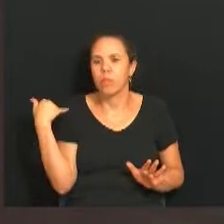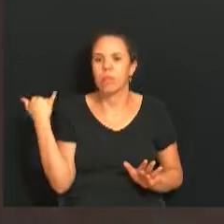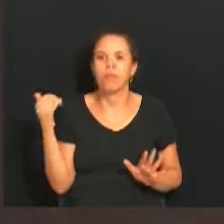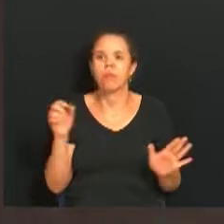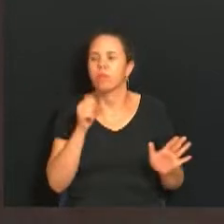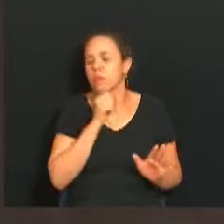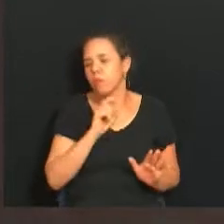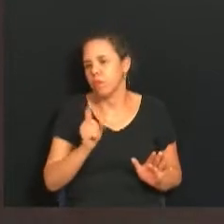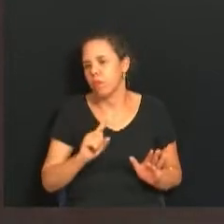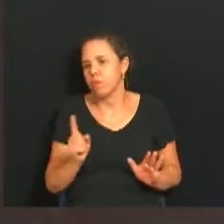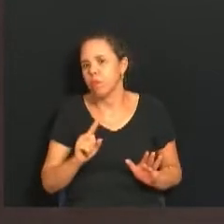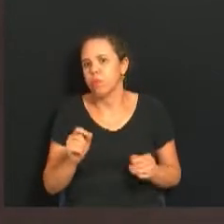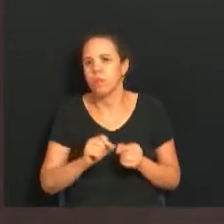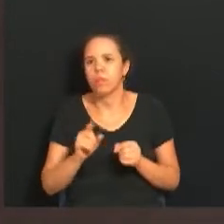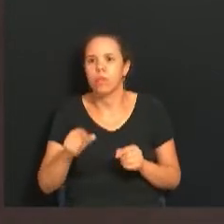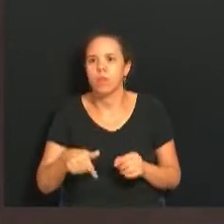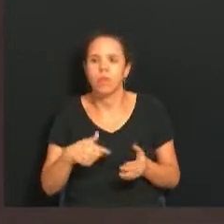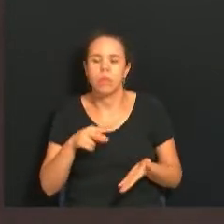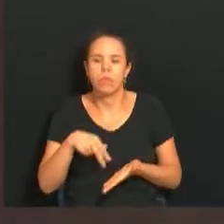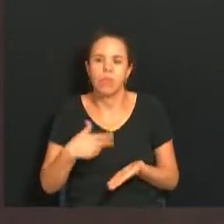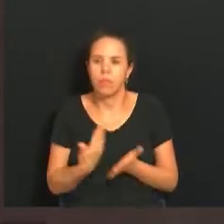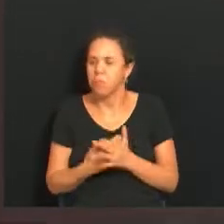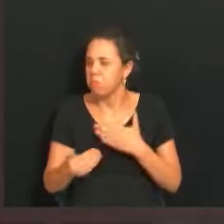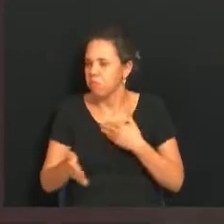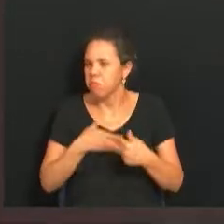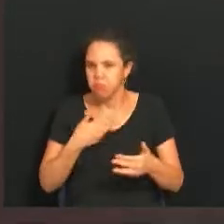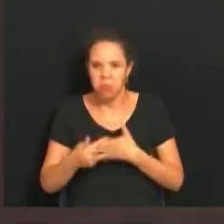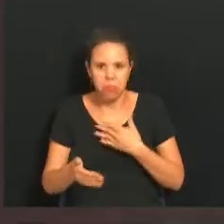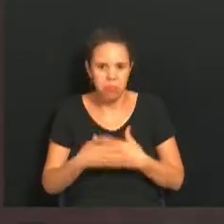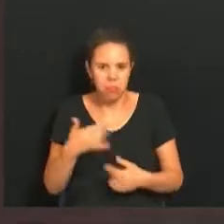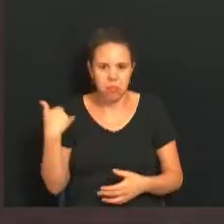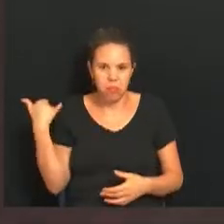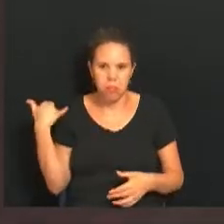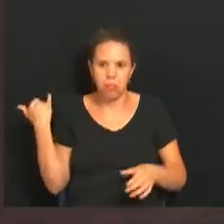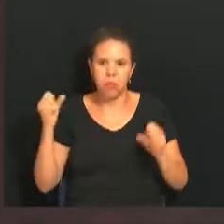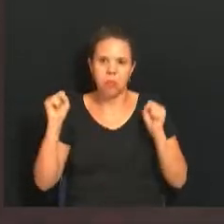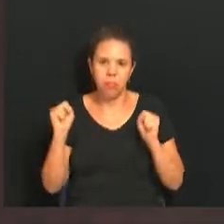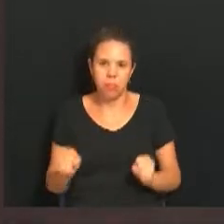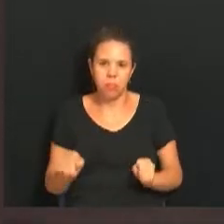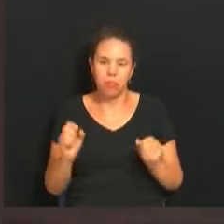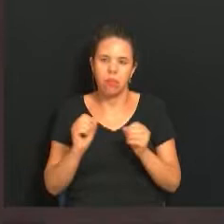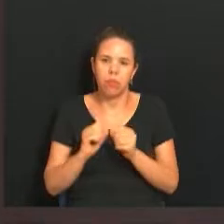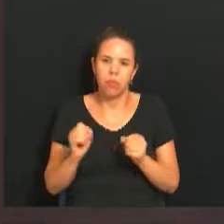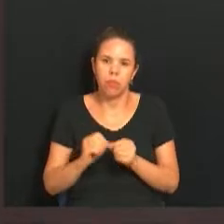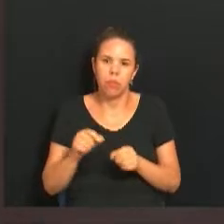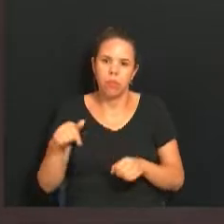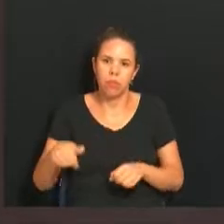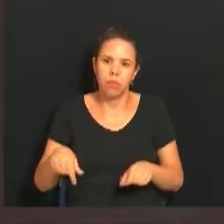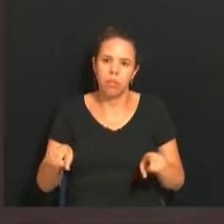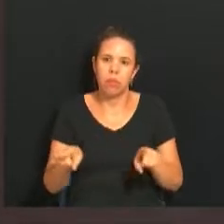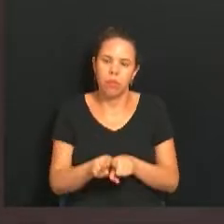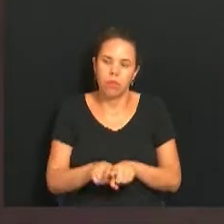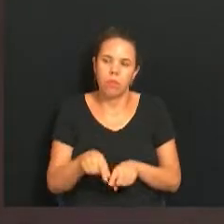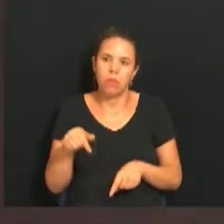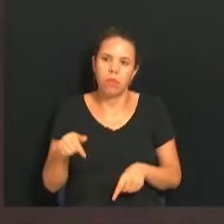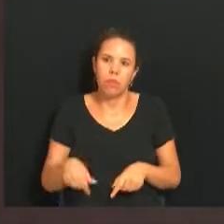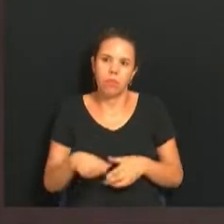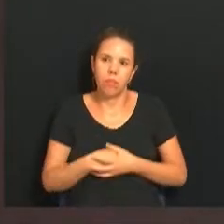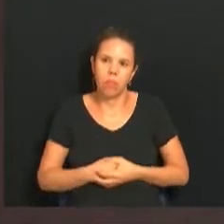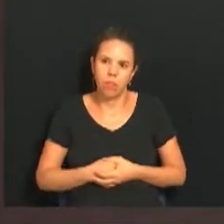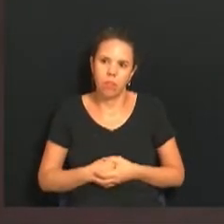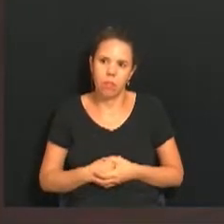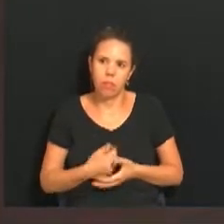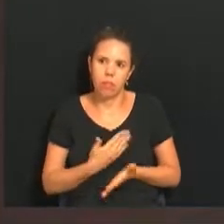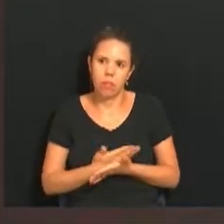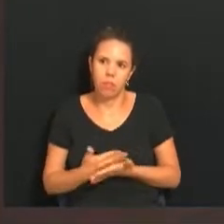idosa que é para fazer aula de dança. Qualquer um que procurar, né? E estamos aqui também já em véspera, viu, André? De